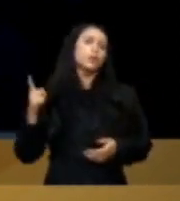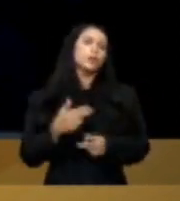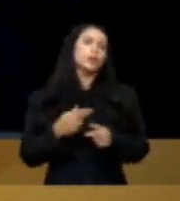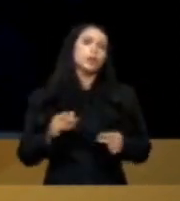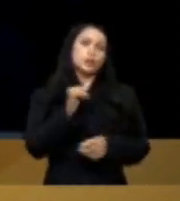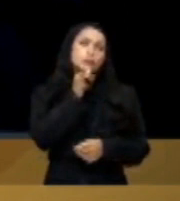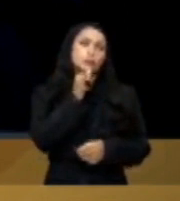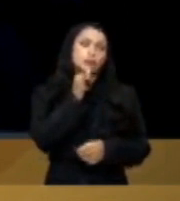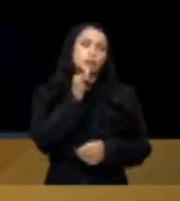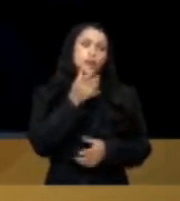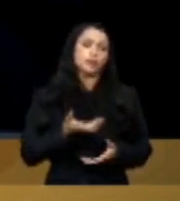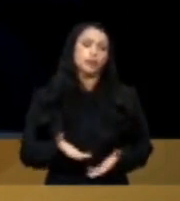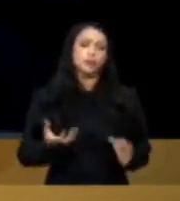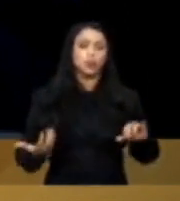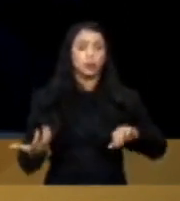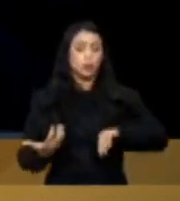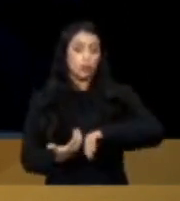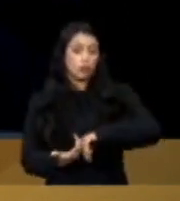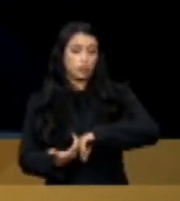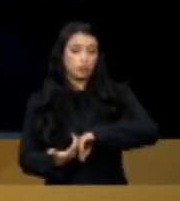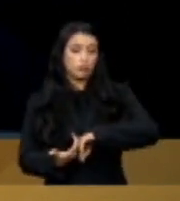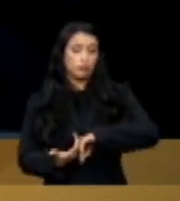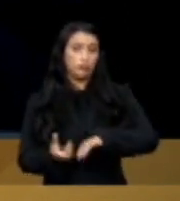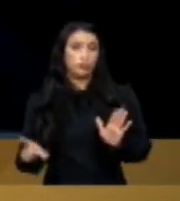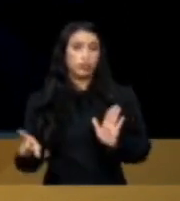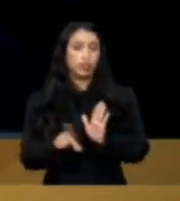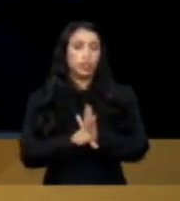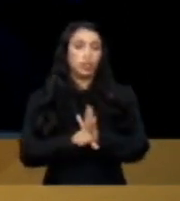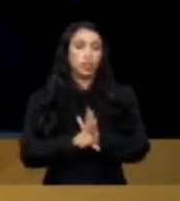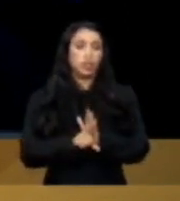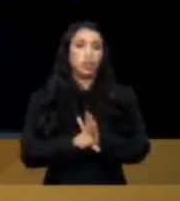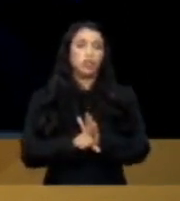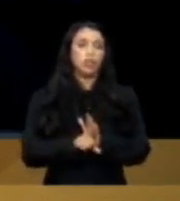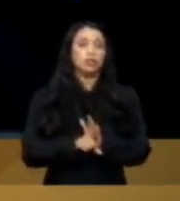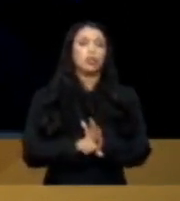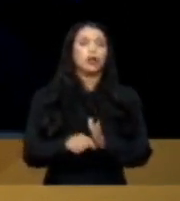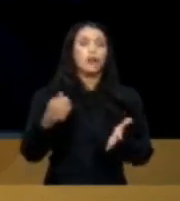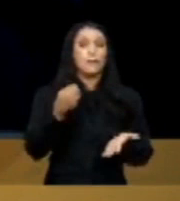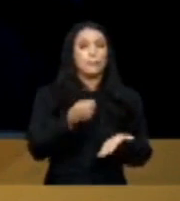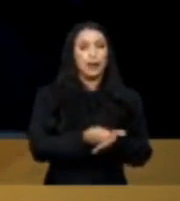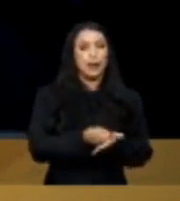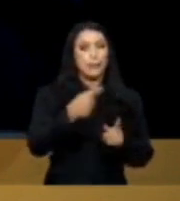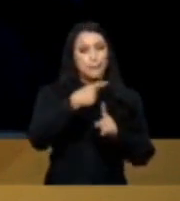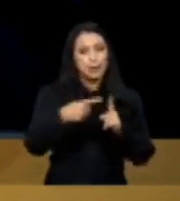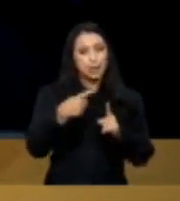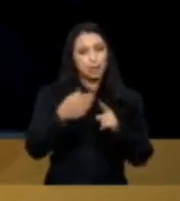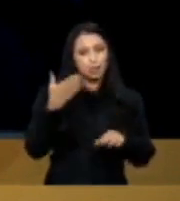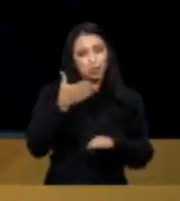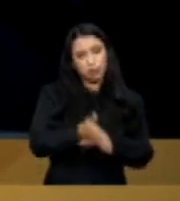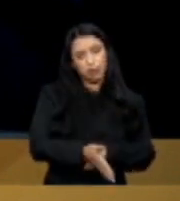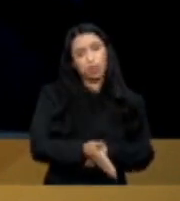situações, como a iniciativa do Congresso Nacional, ao editar a Lei da Meia Entrada, que é a Lei 12.933 de